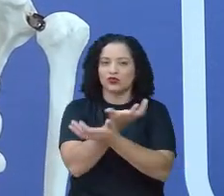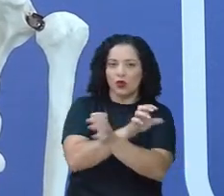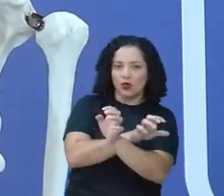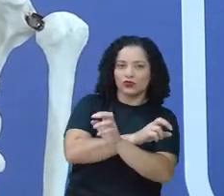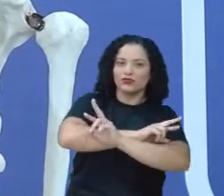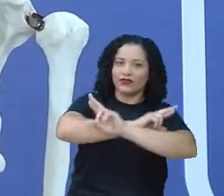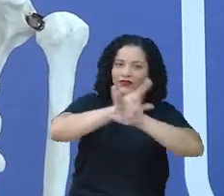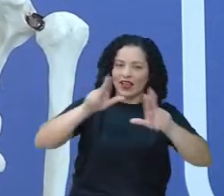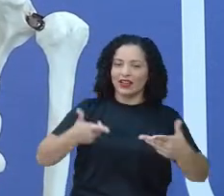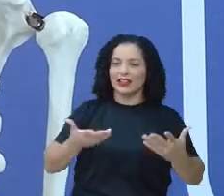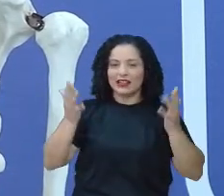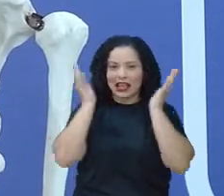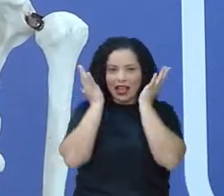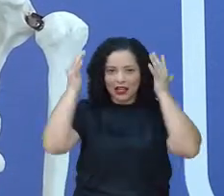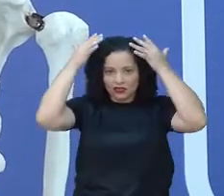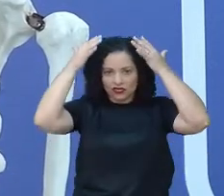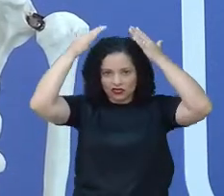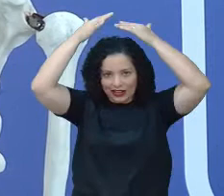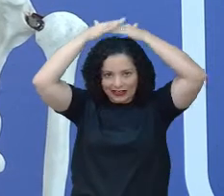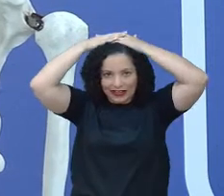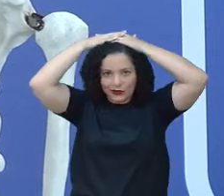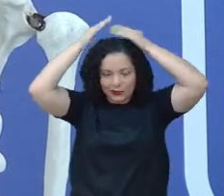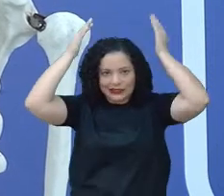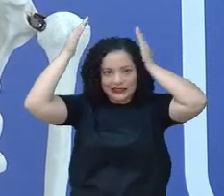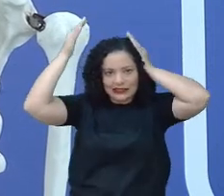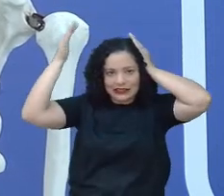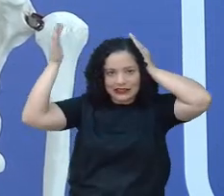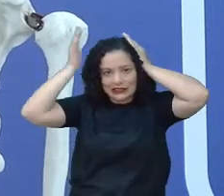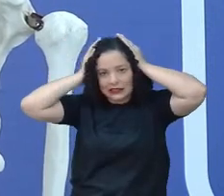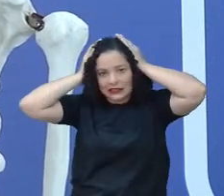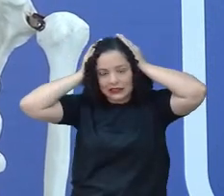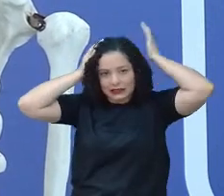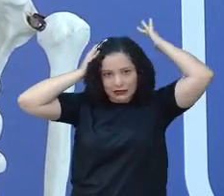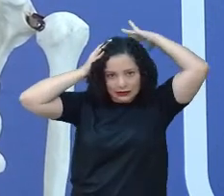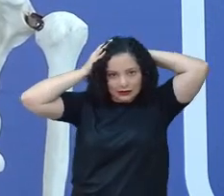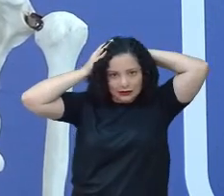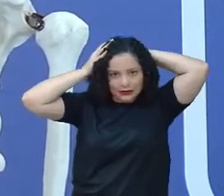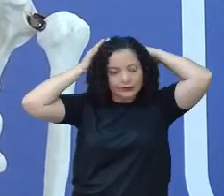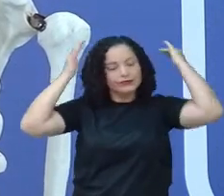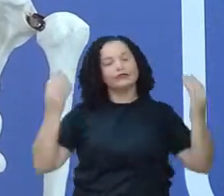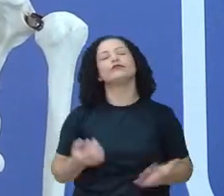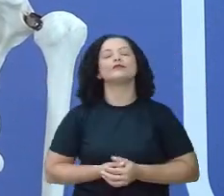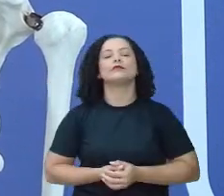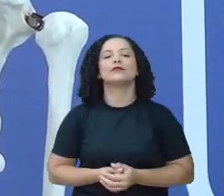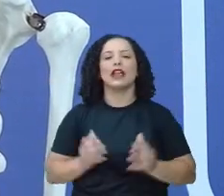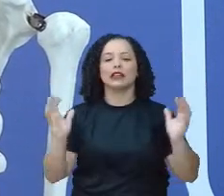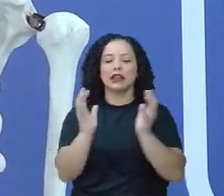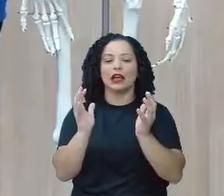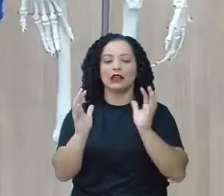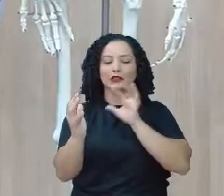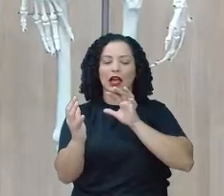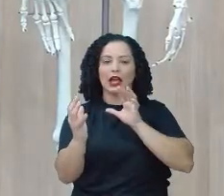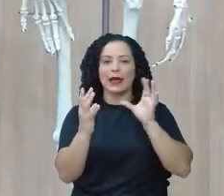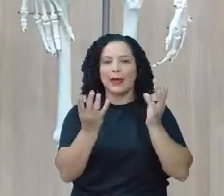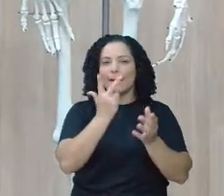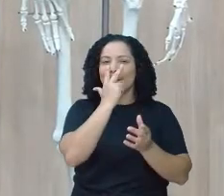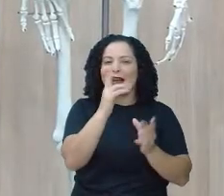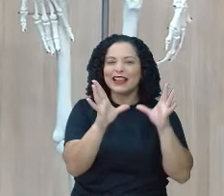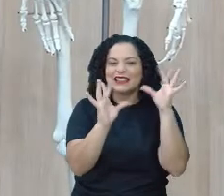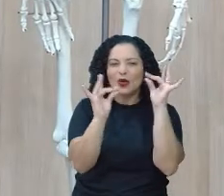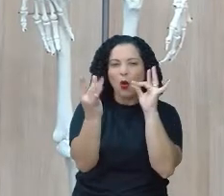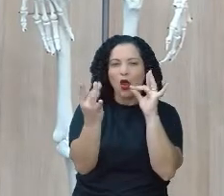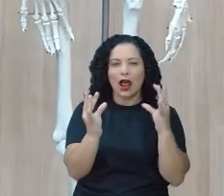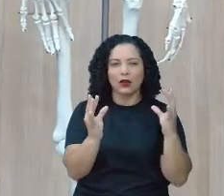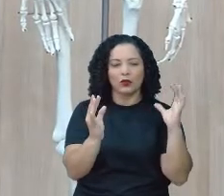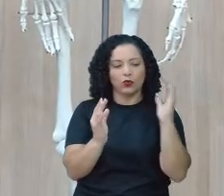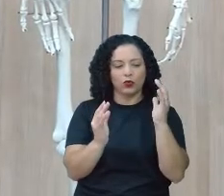ossos achatados, né? Muito importante a gente saber, né, que eles estão sendo coladinhos, pedacinhos por